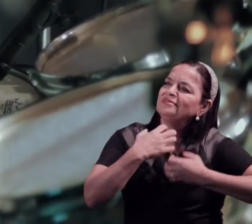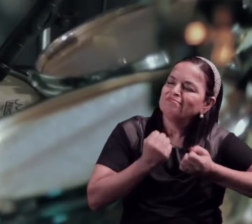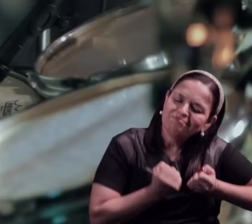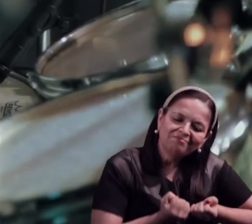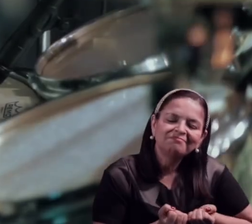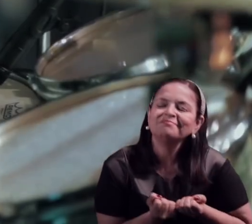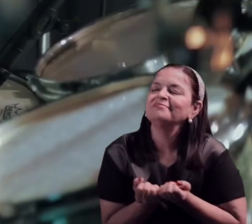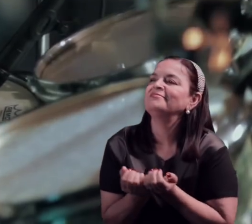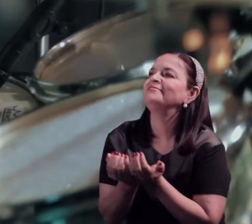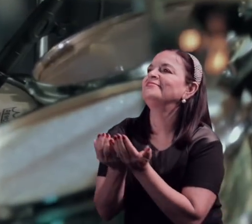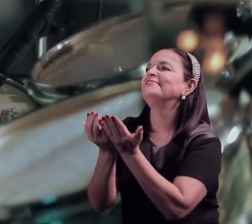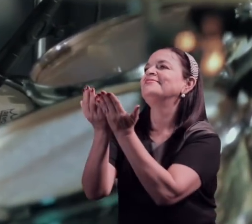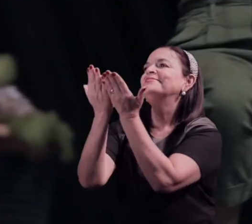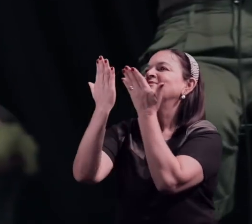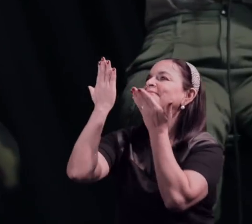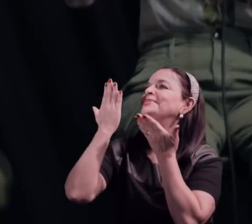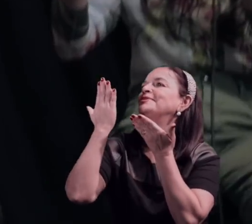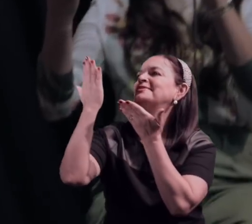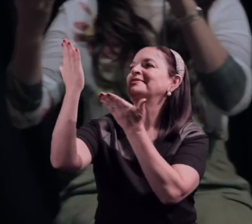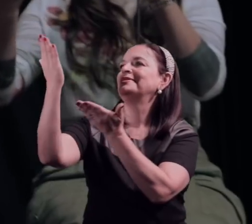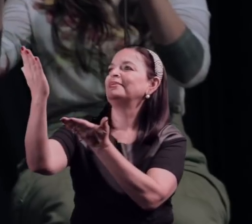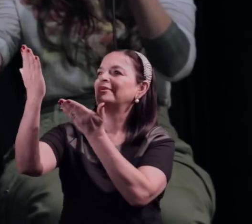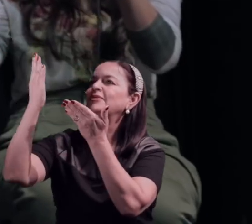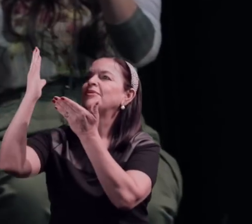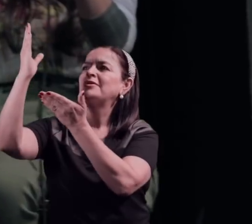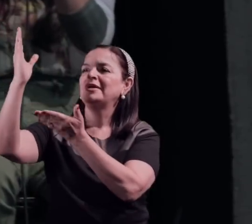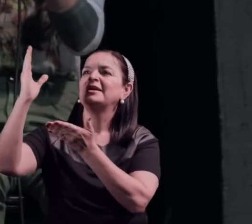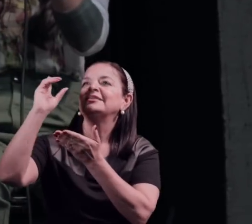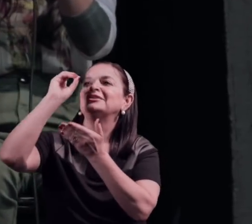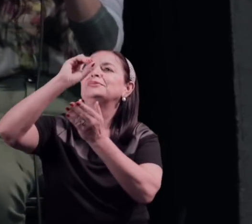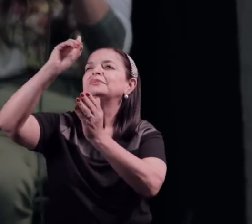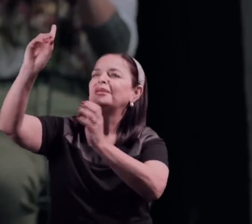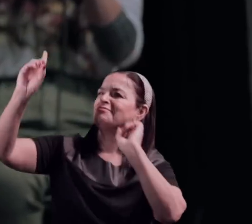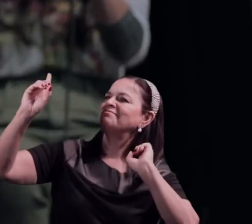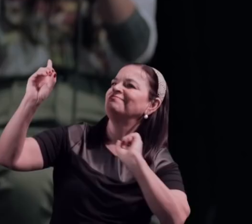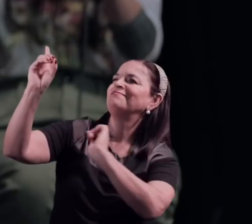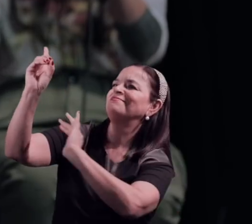anseios. Tu és o Senhor de toda glória,